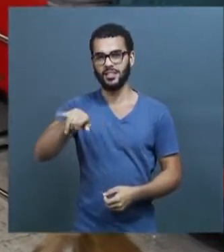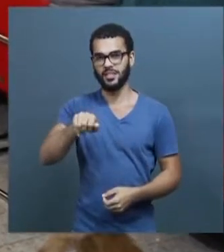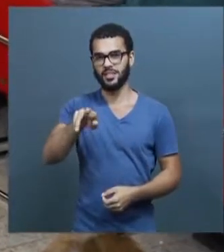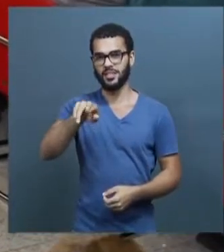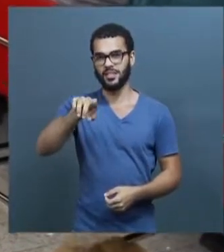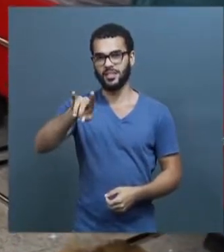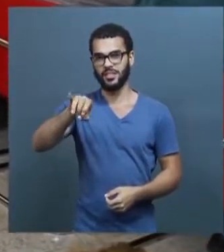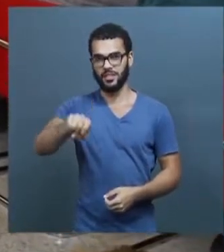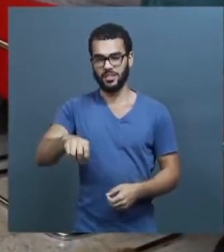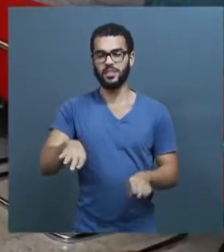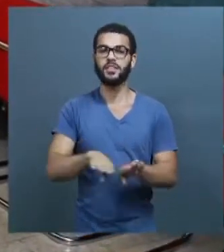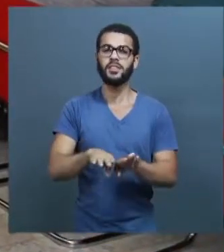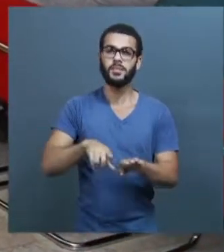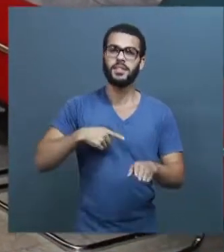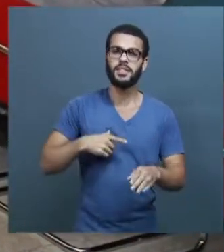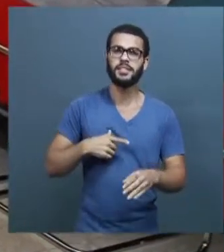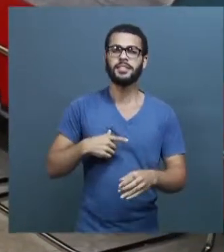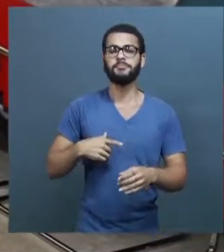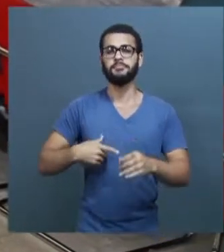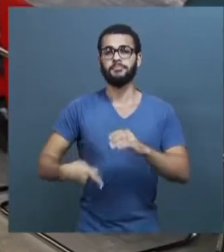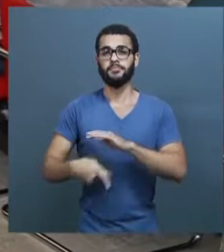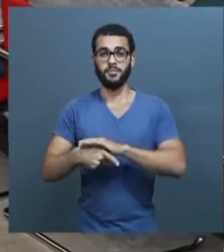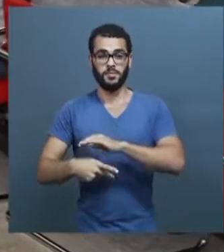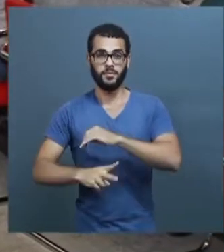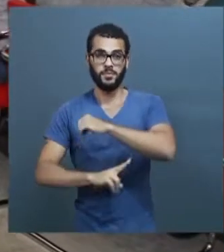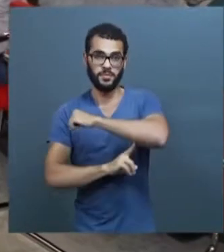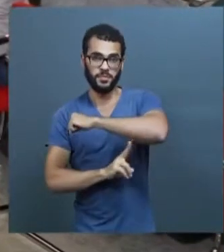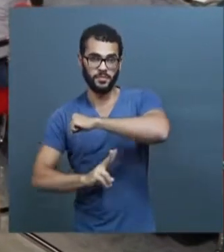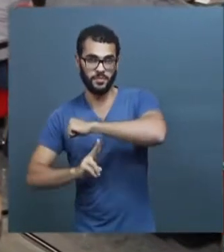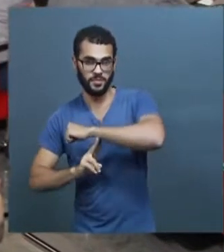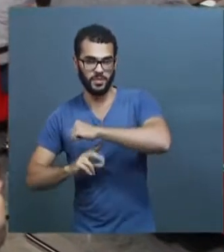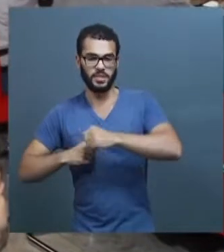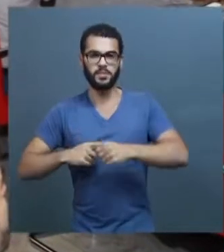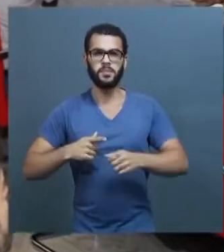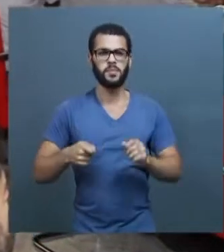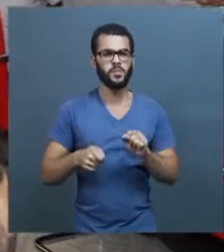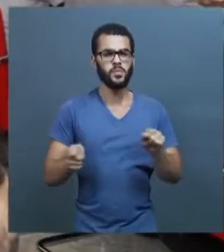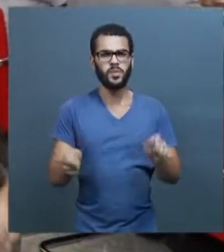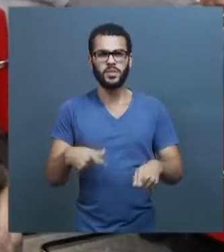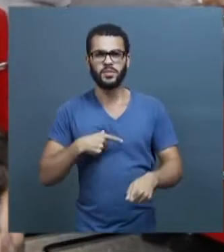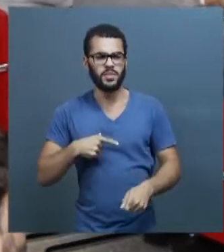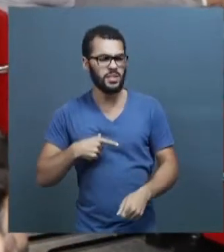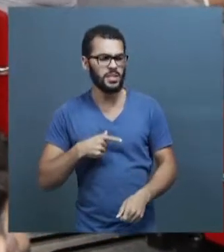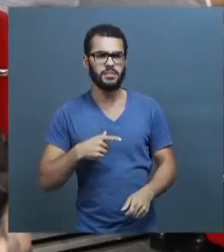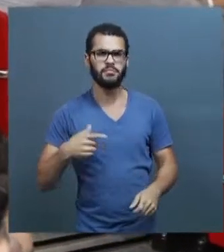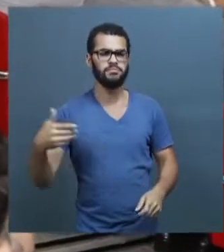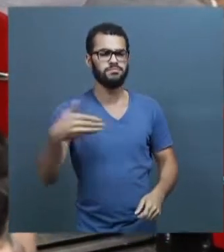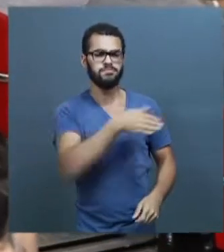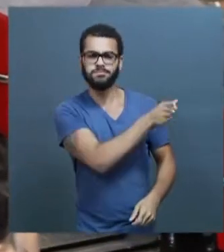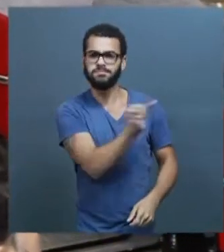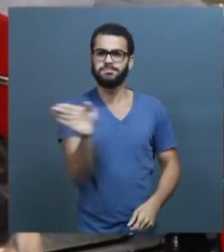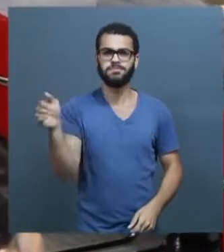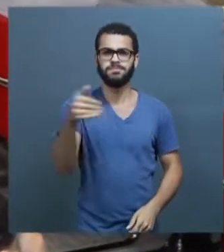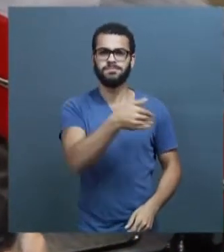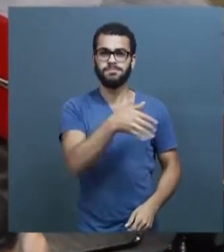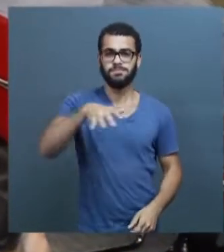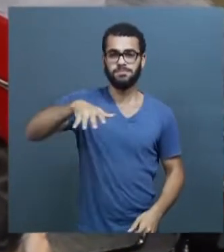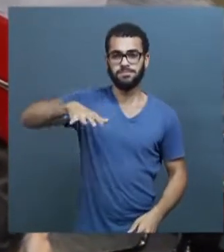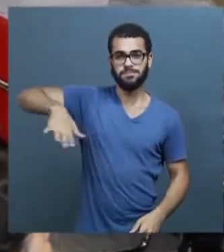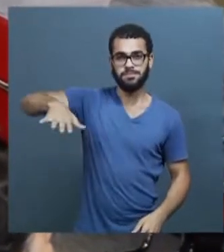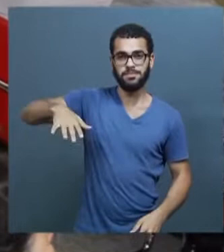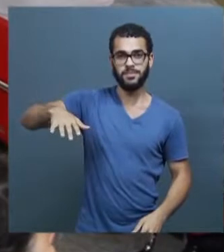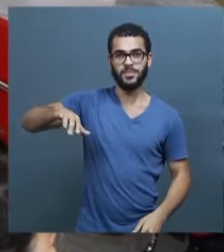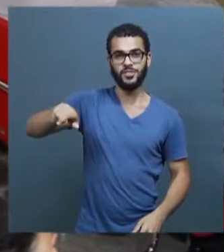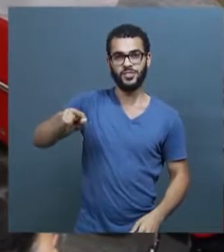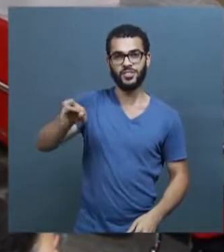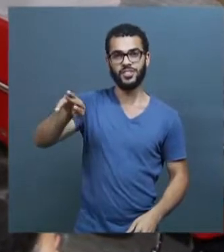a ligação direta entre os bairros Cidade Jardim e Jardim das Palmeiras, facilitando assim o acesso entre os setores